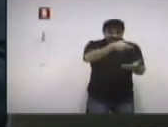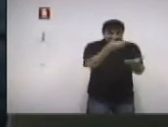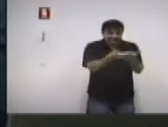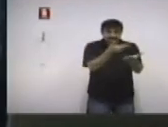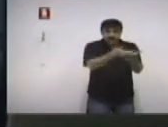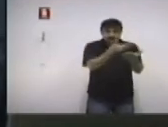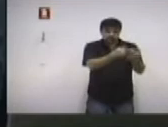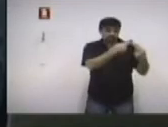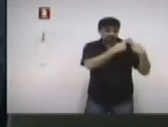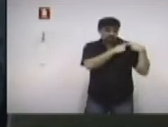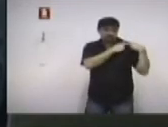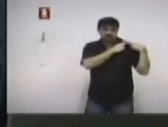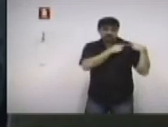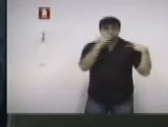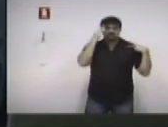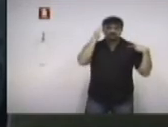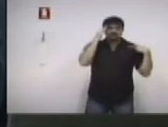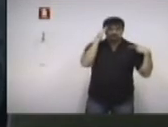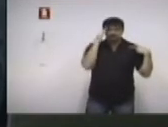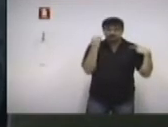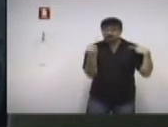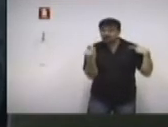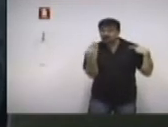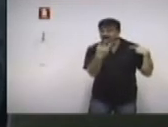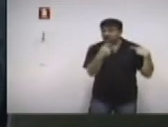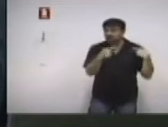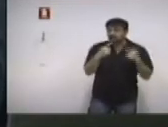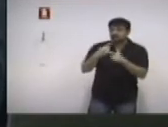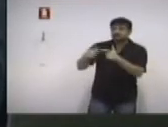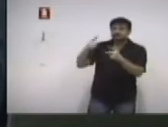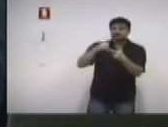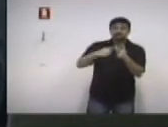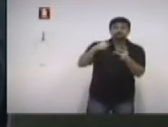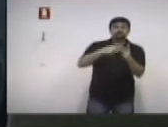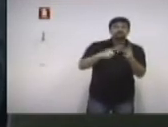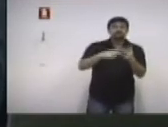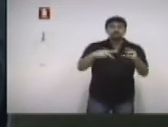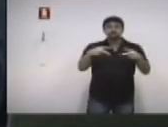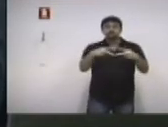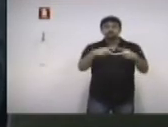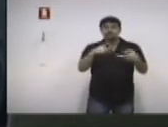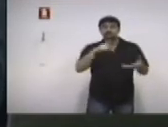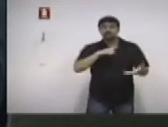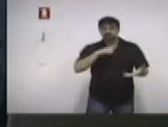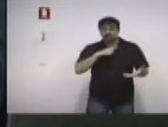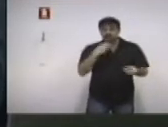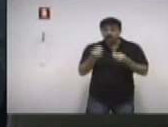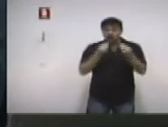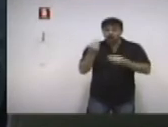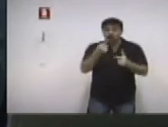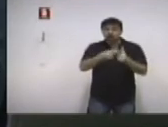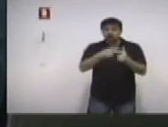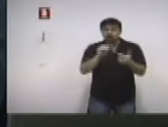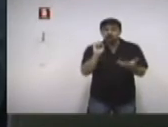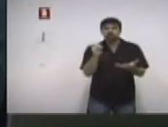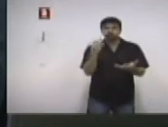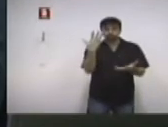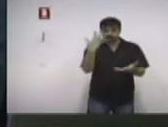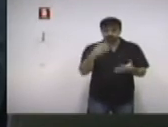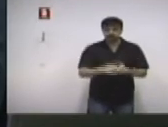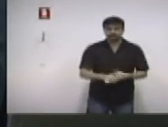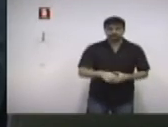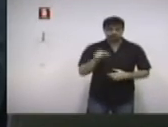estudo aprofundado sobre os principais problemas que existem no